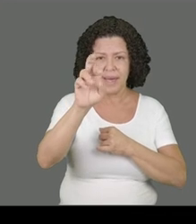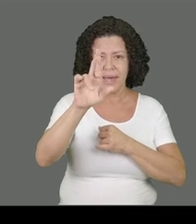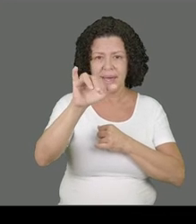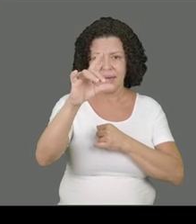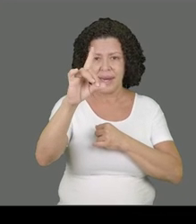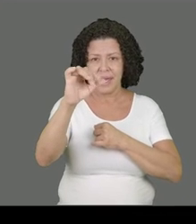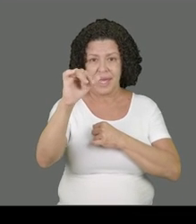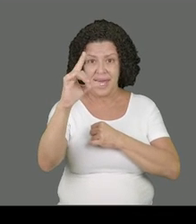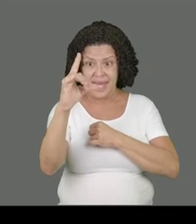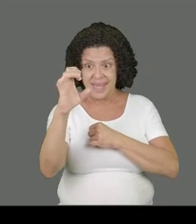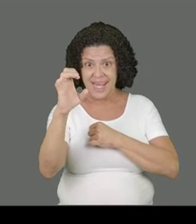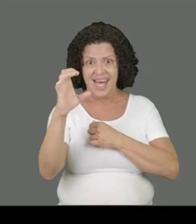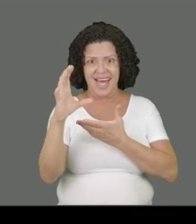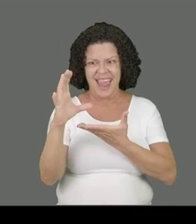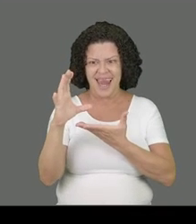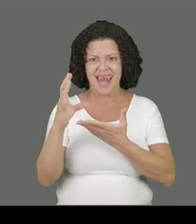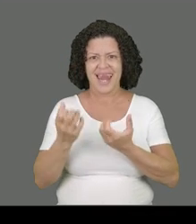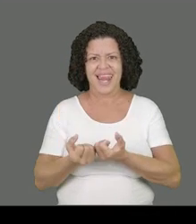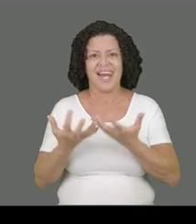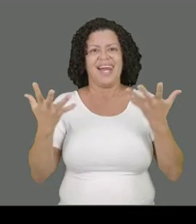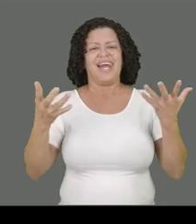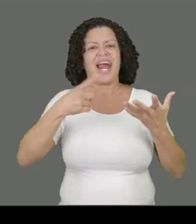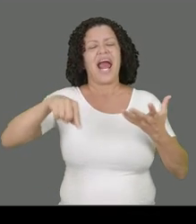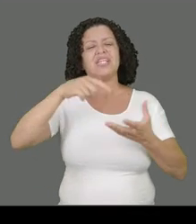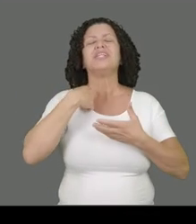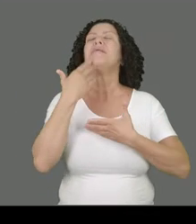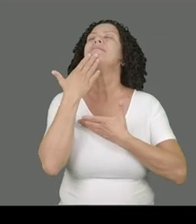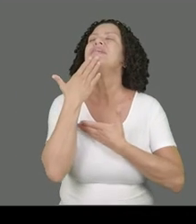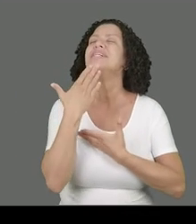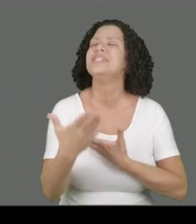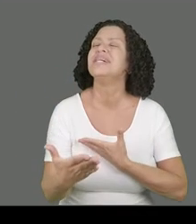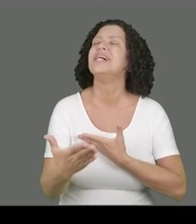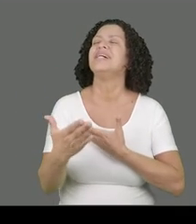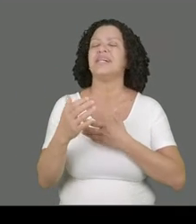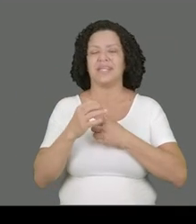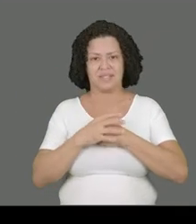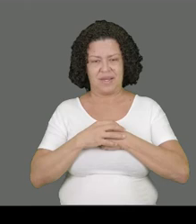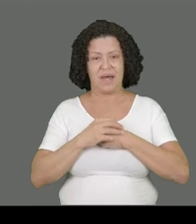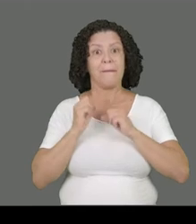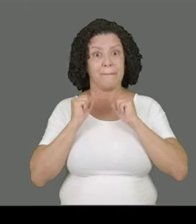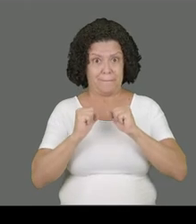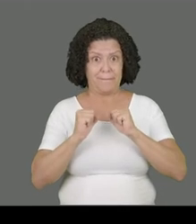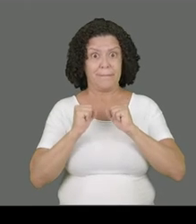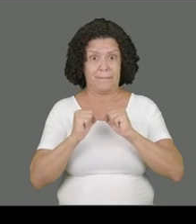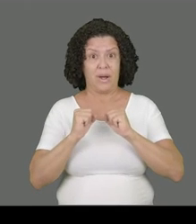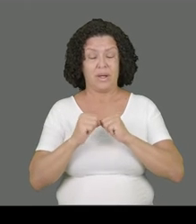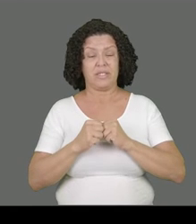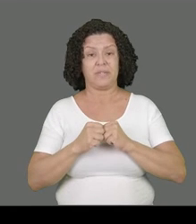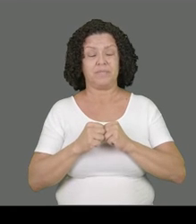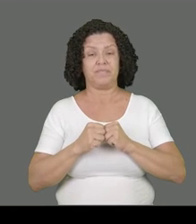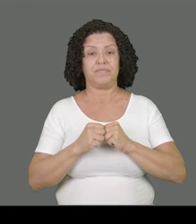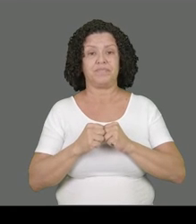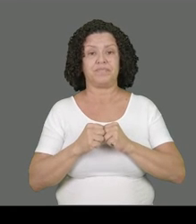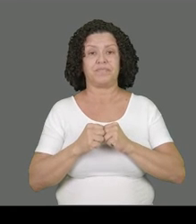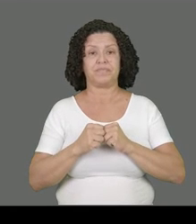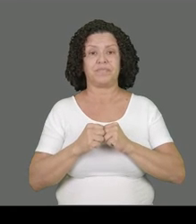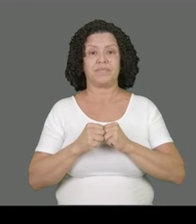todos os aspectos da nossa vida, para que aquilo que nós estamos pedindo